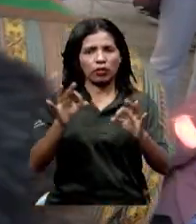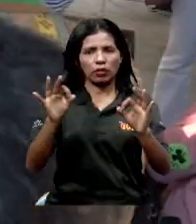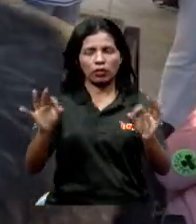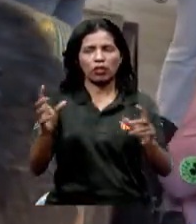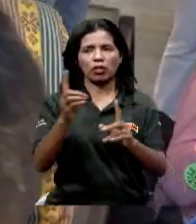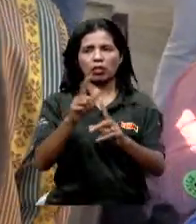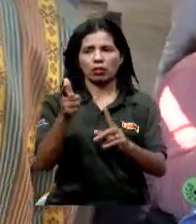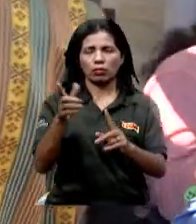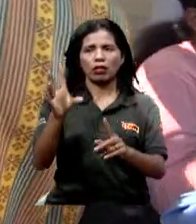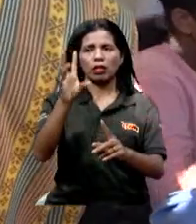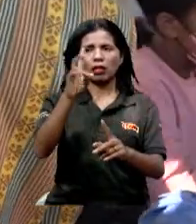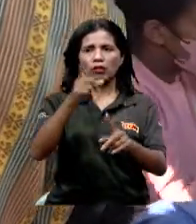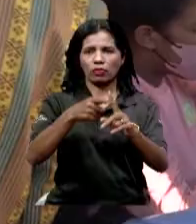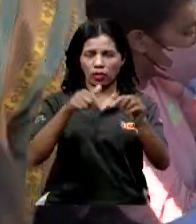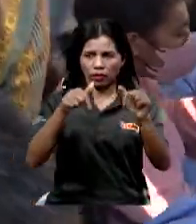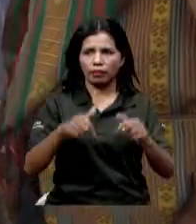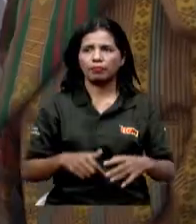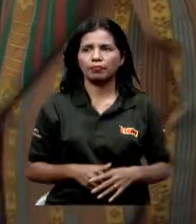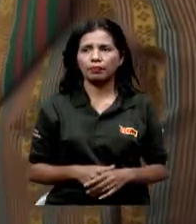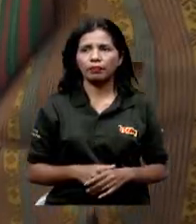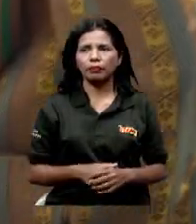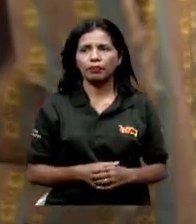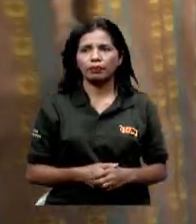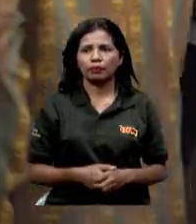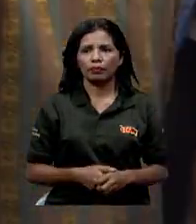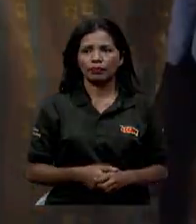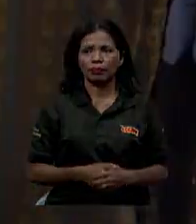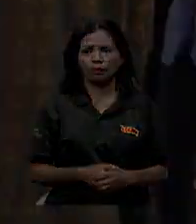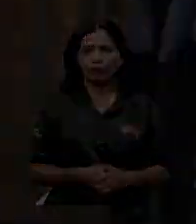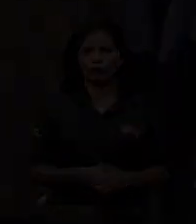e lorang gruan nulur singnen fulang nem. Adere tu semenis, David Gonçalves, CMN.